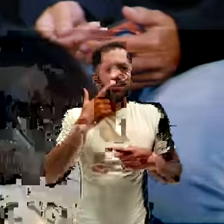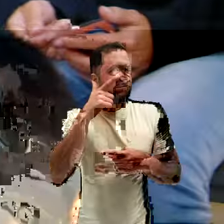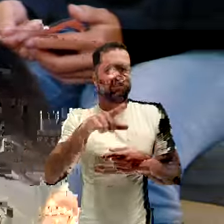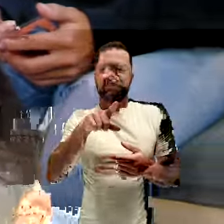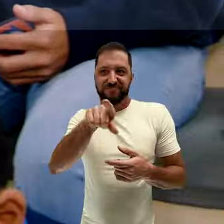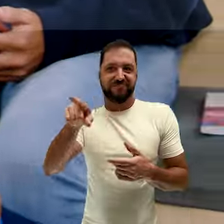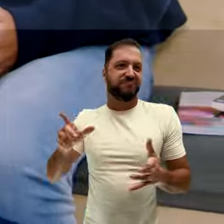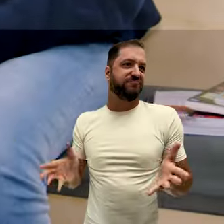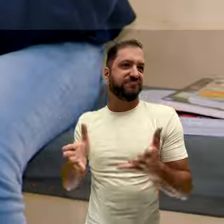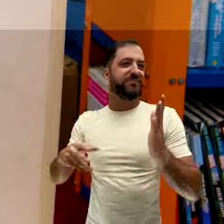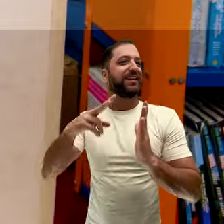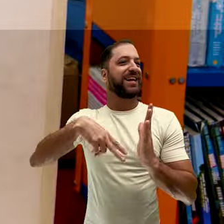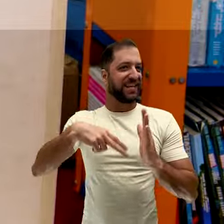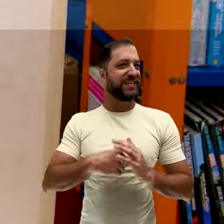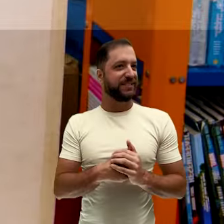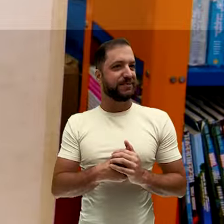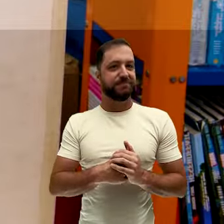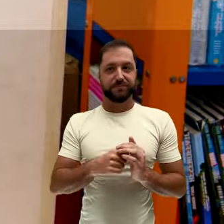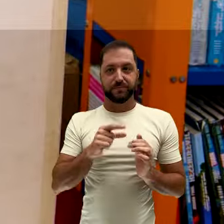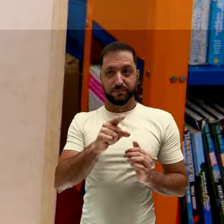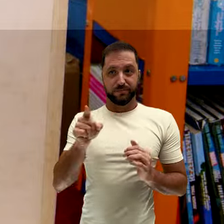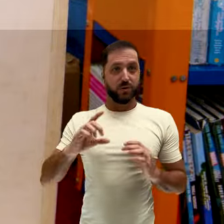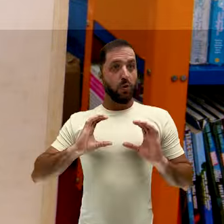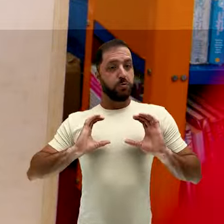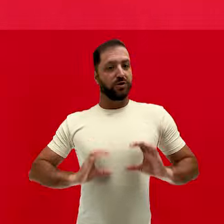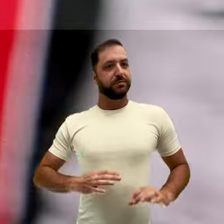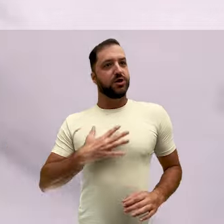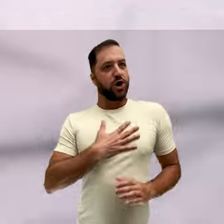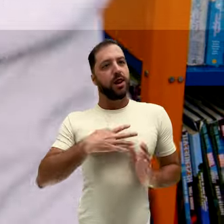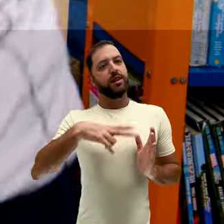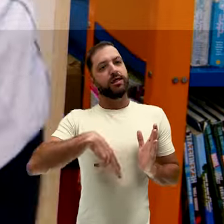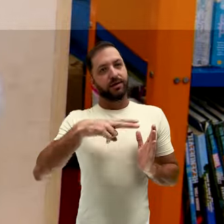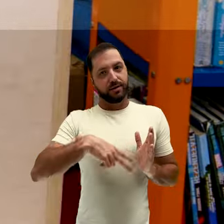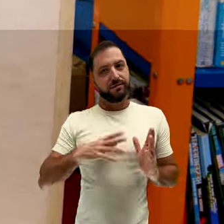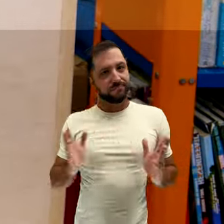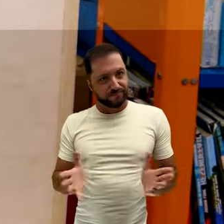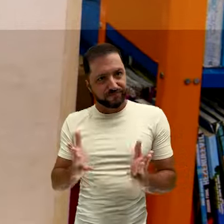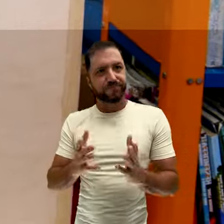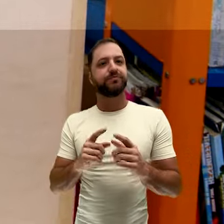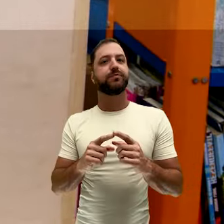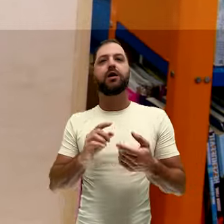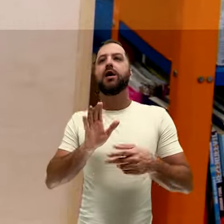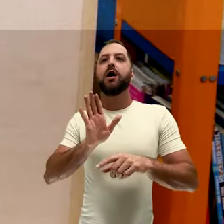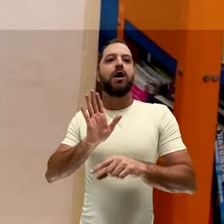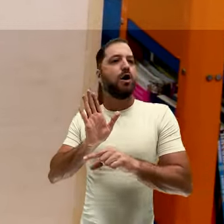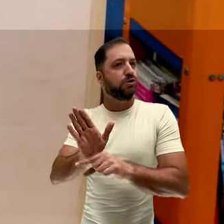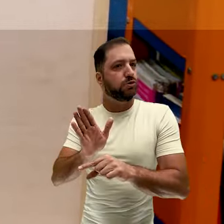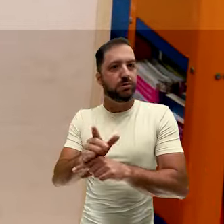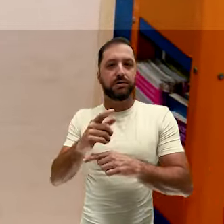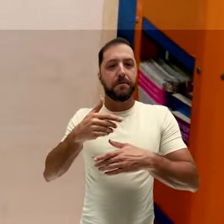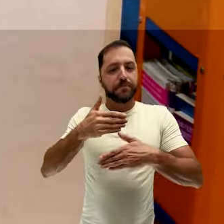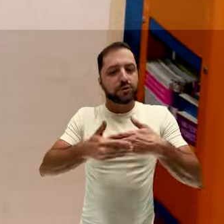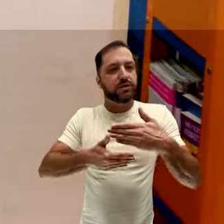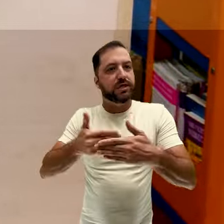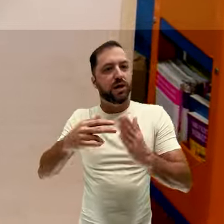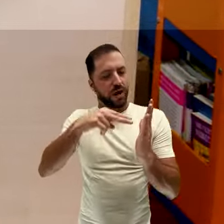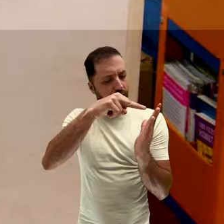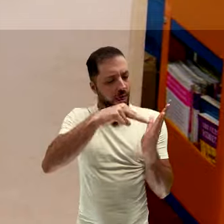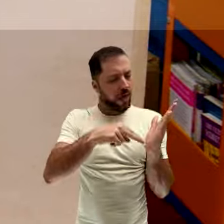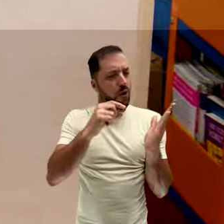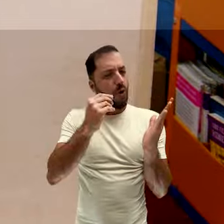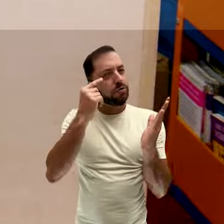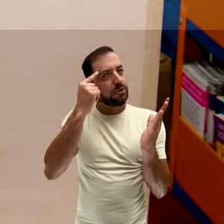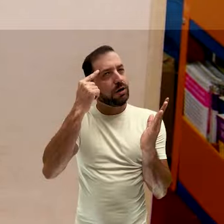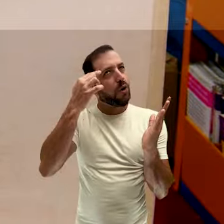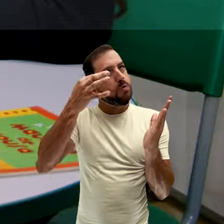oferecido bons resultados. Formar comportamento de leitor, ajudar no processo de compreensão